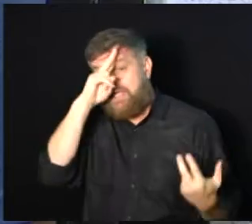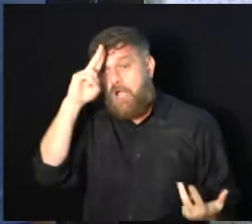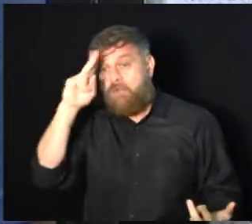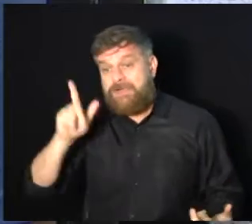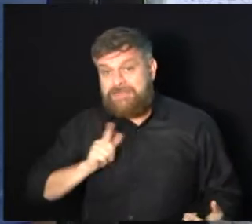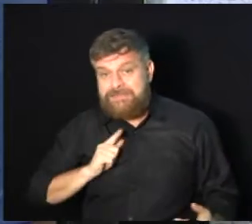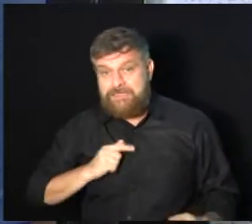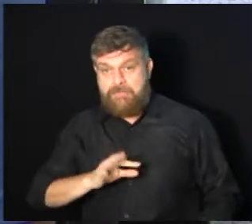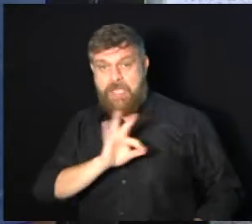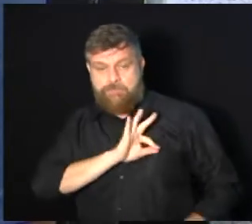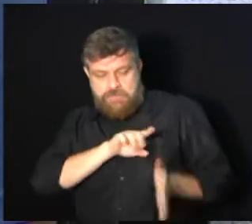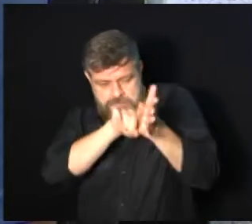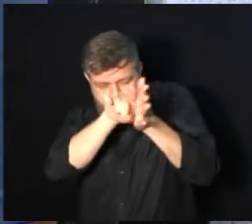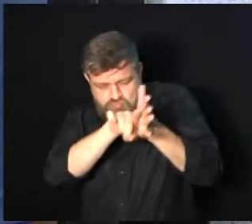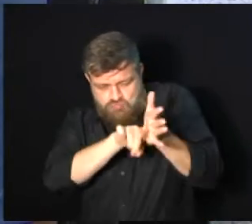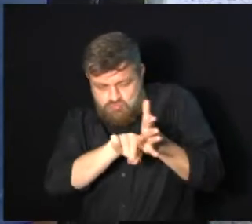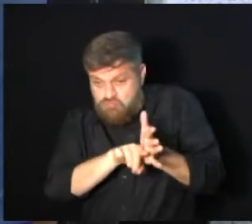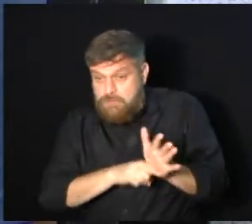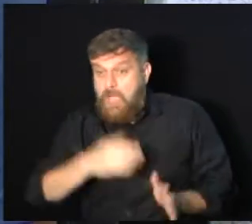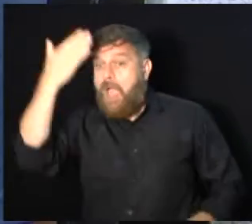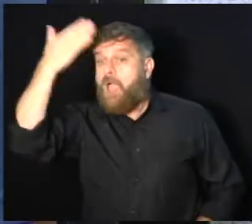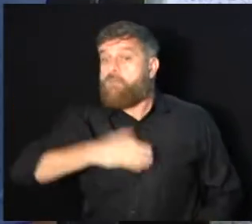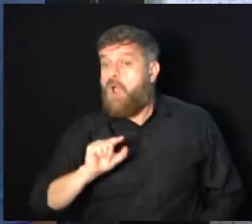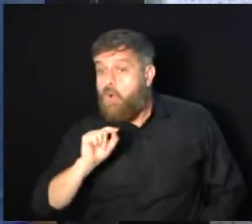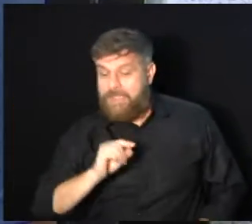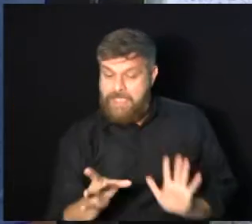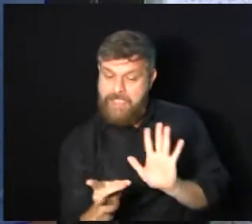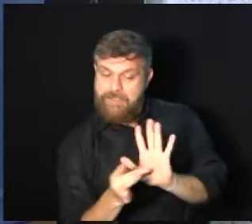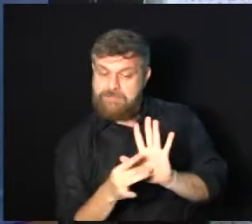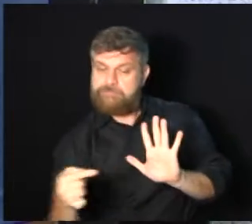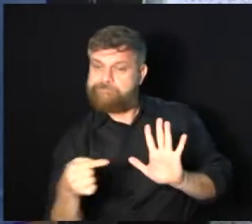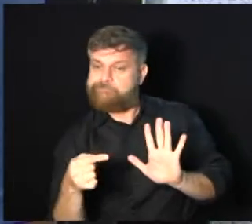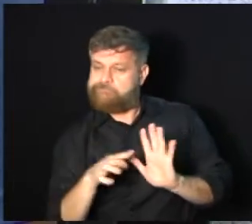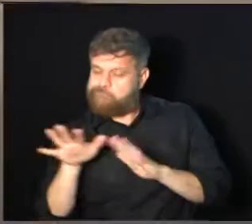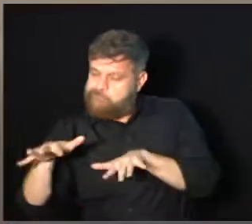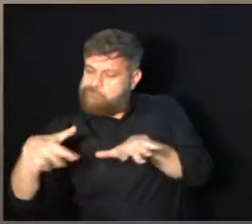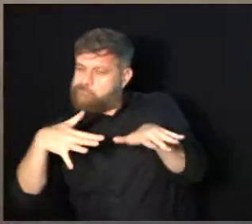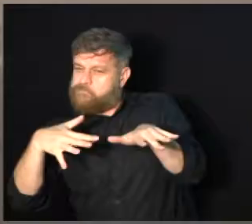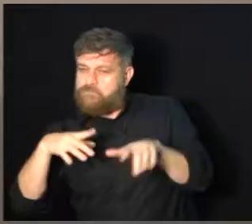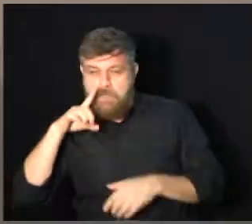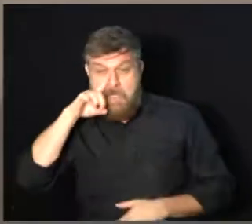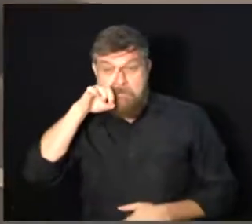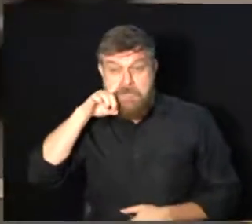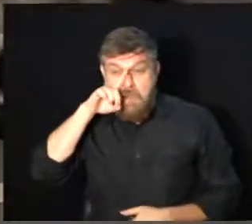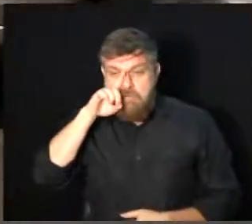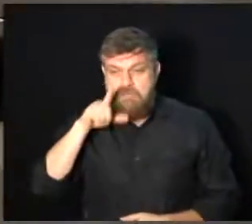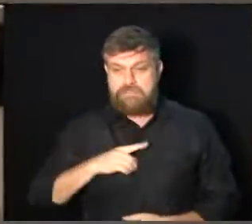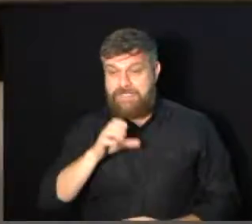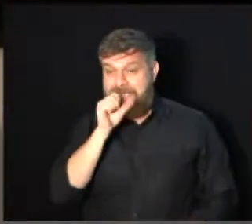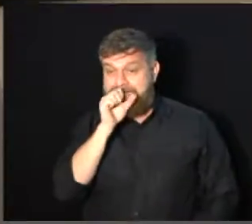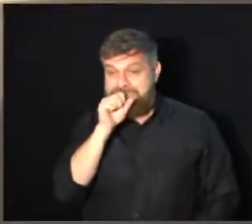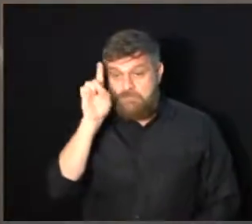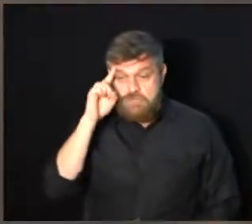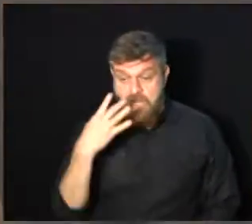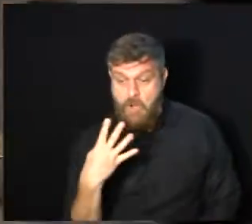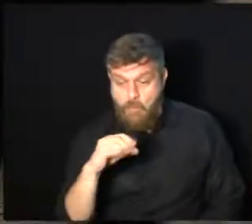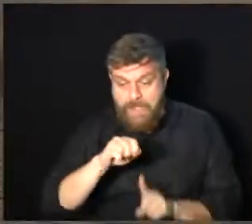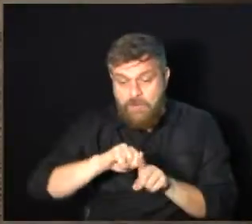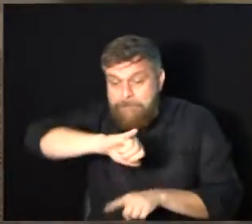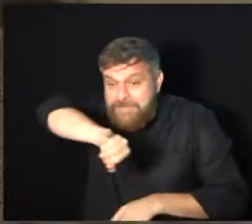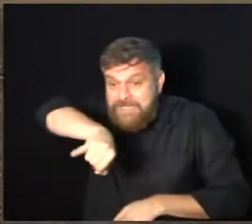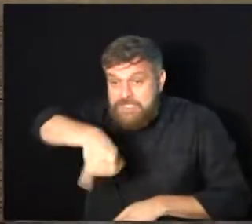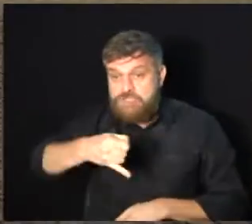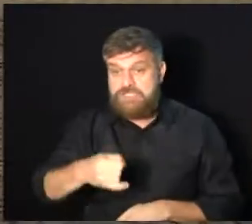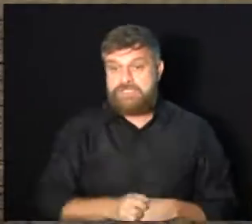investigação da polícia mostra que o adesivo é algo de risco. No sábado, dia 4 de janeiro, o motorista